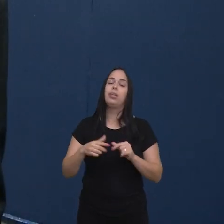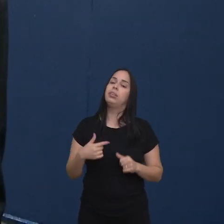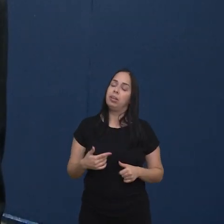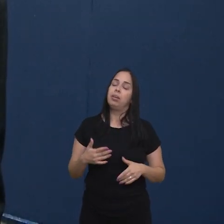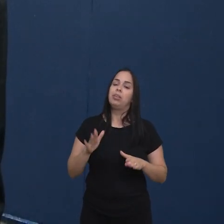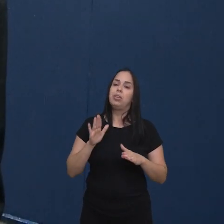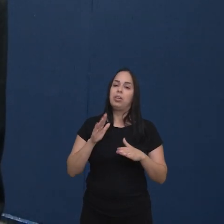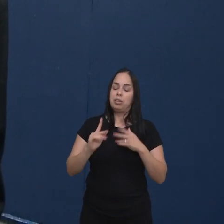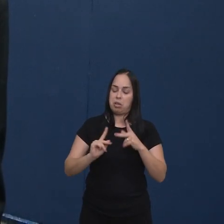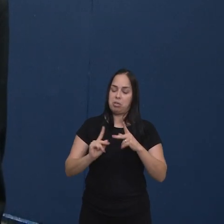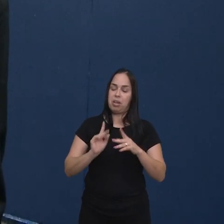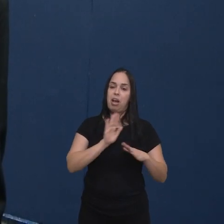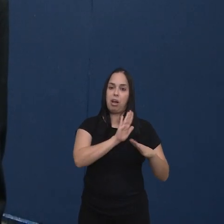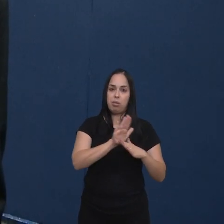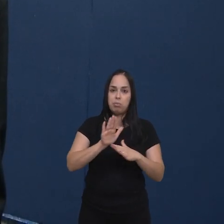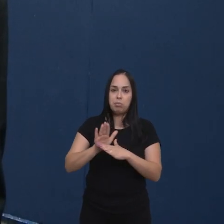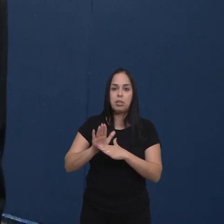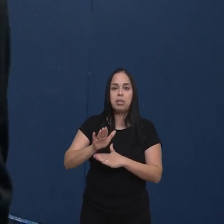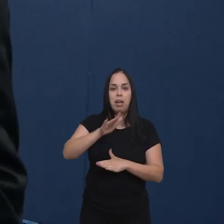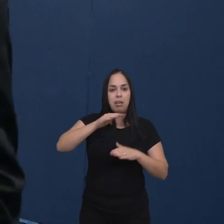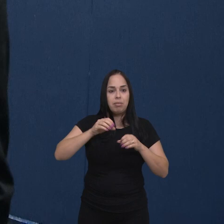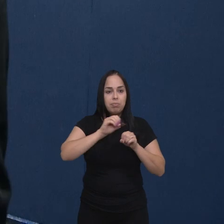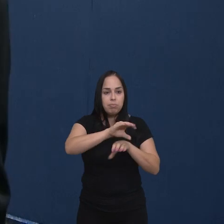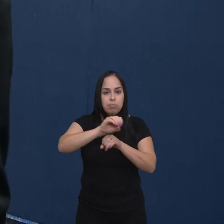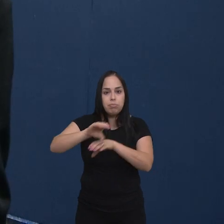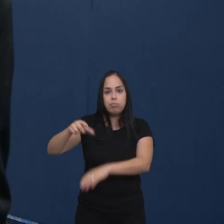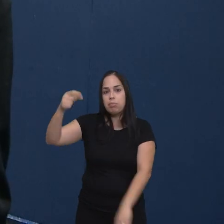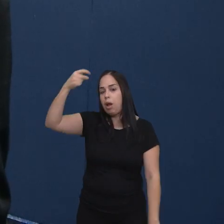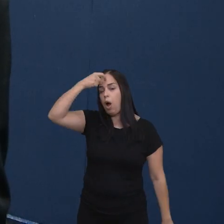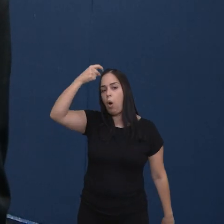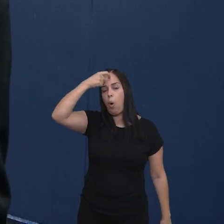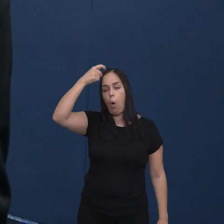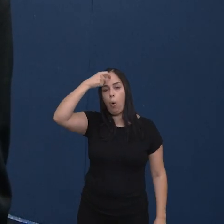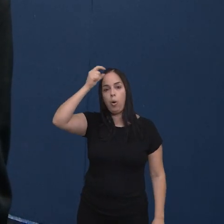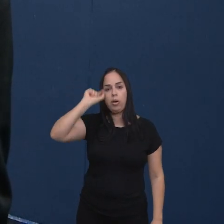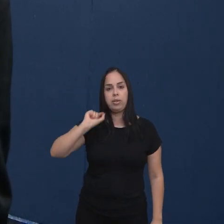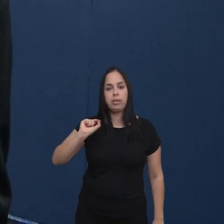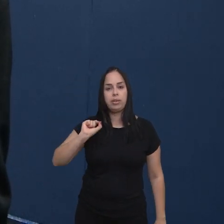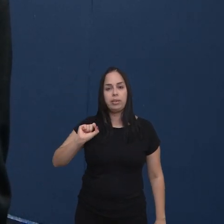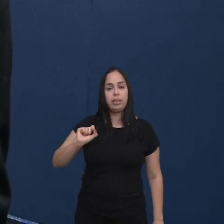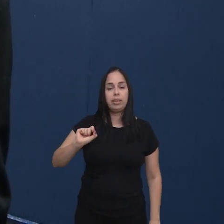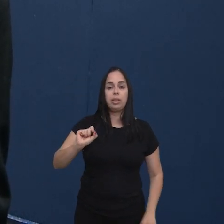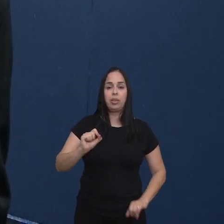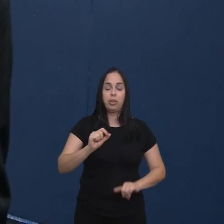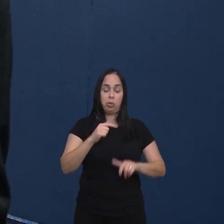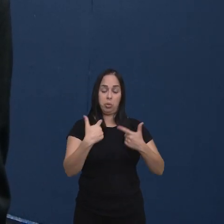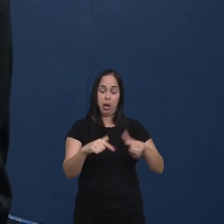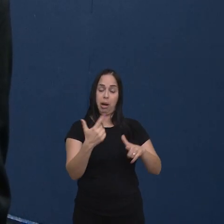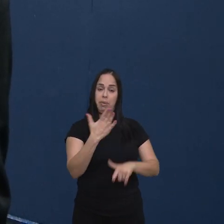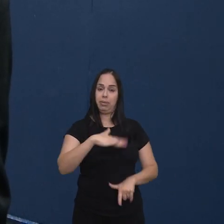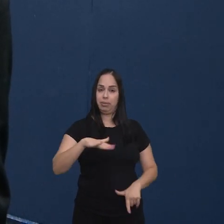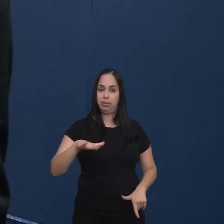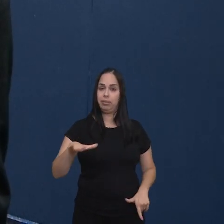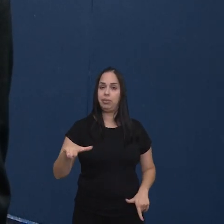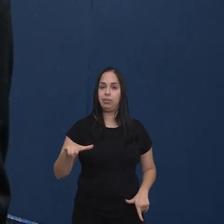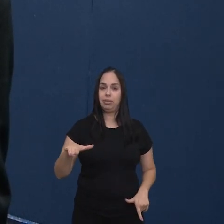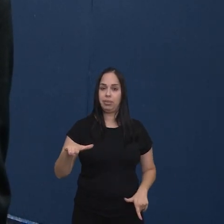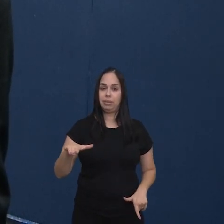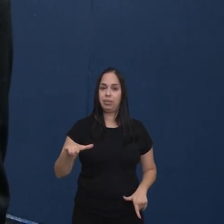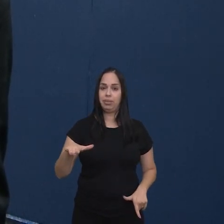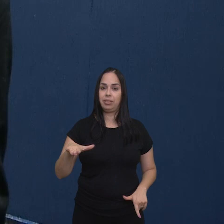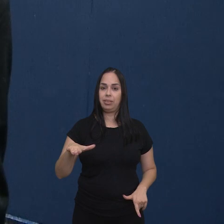Campos está dando a sua contribuição para criar uma consciência coletiva de que o trabalho